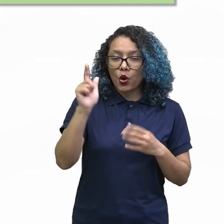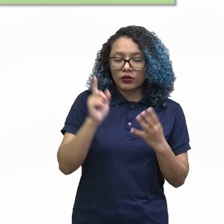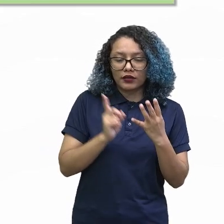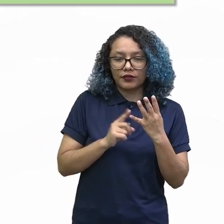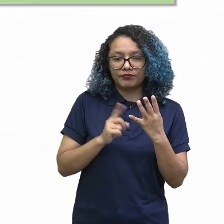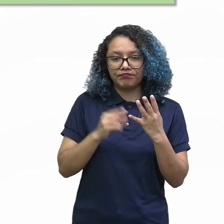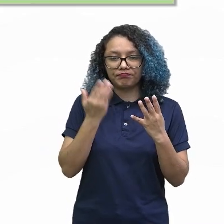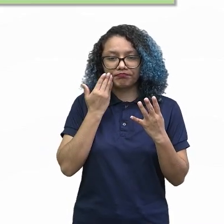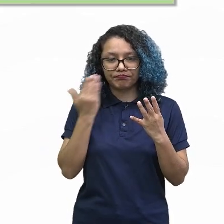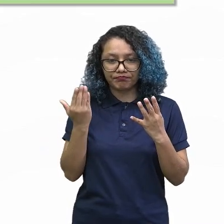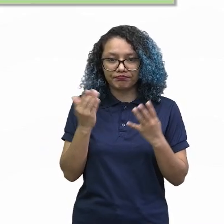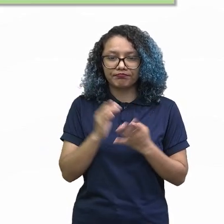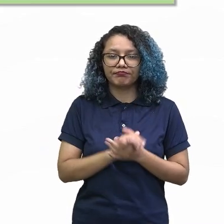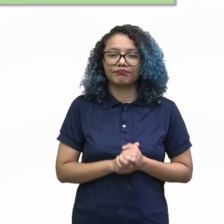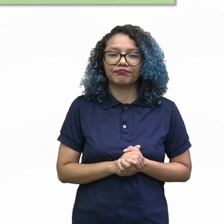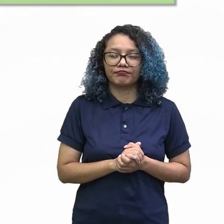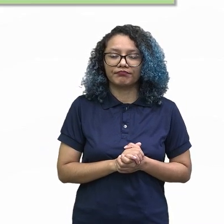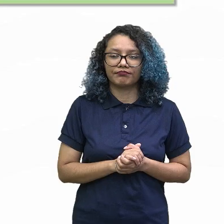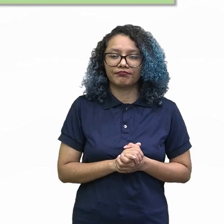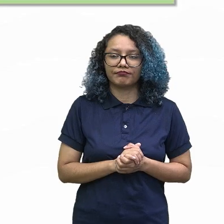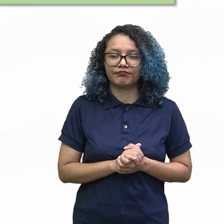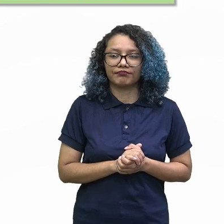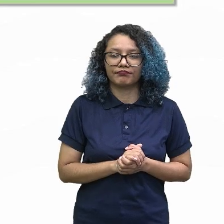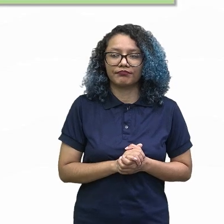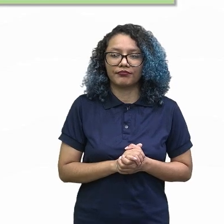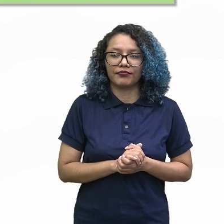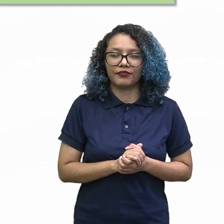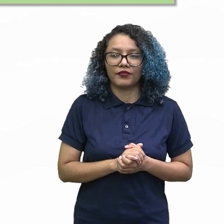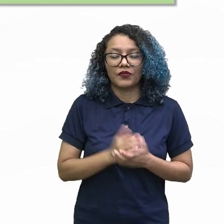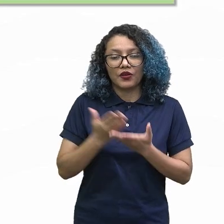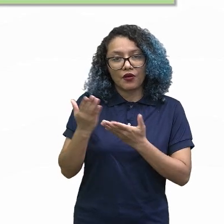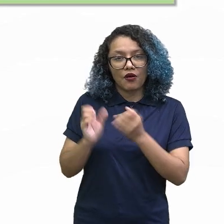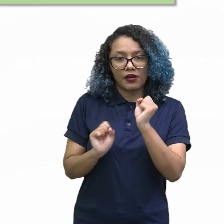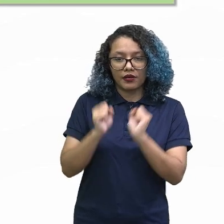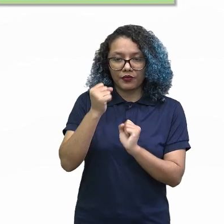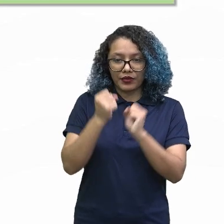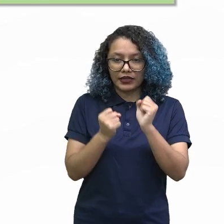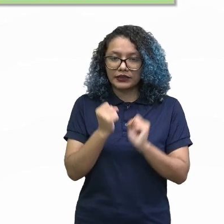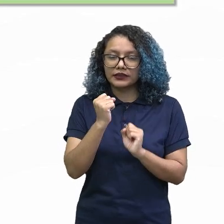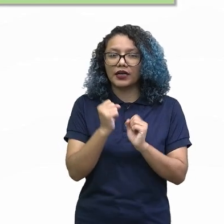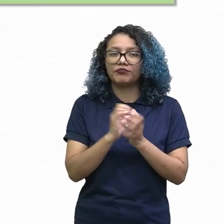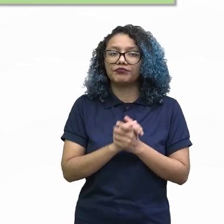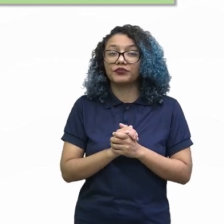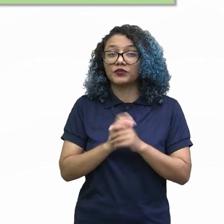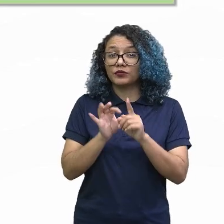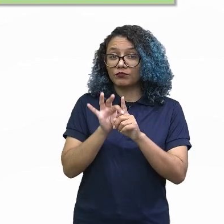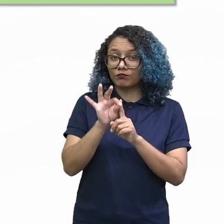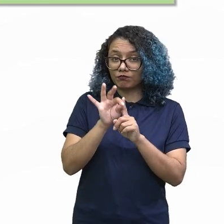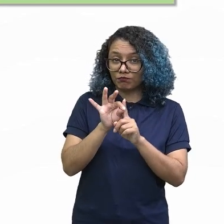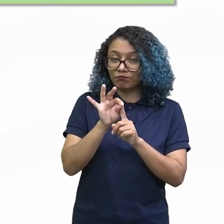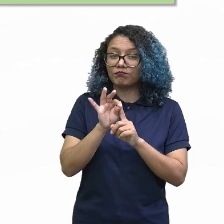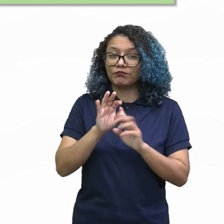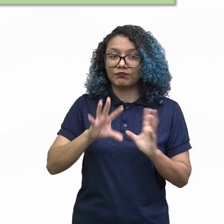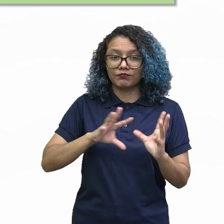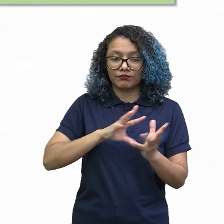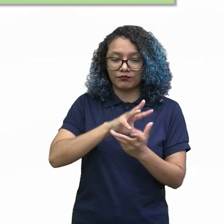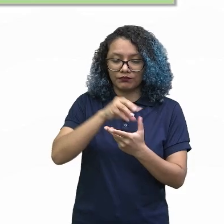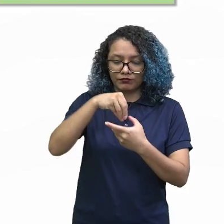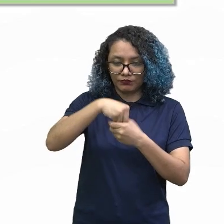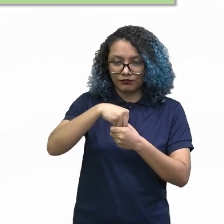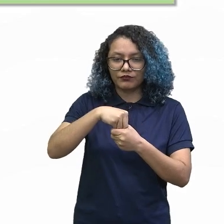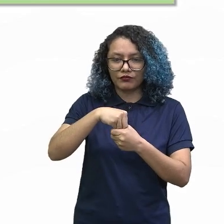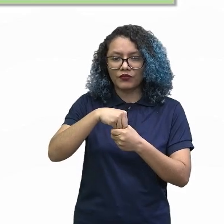né, nessa terceira imagem, a gente consegue observar a representação de uma usina geotérmica, que está relacionada aí com